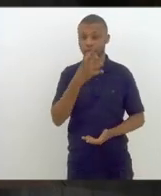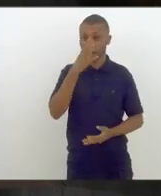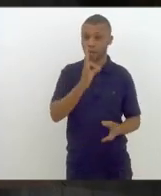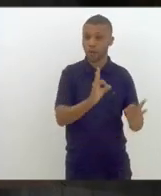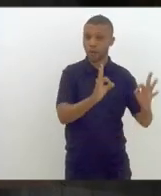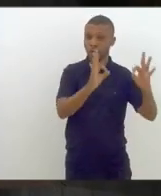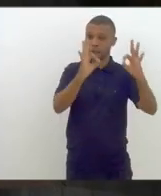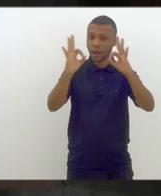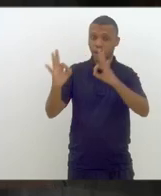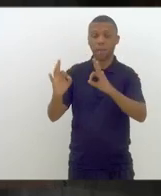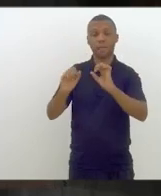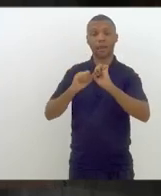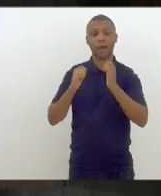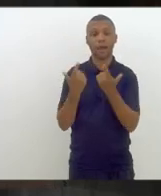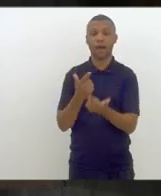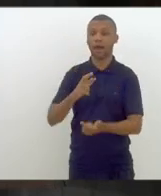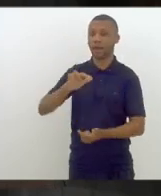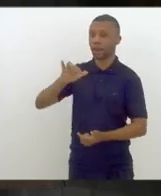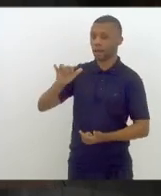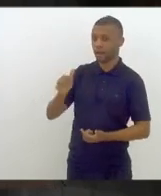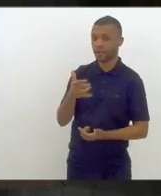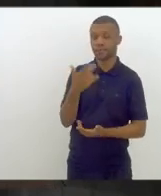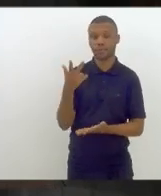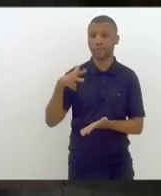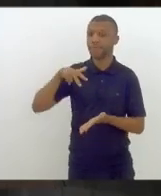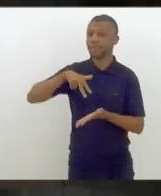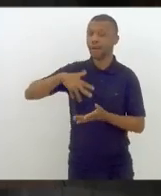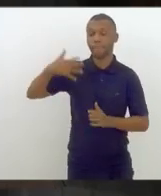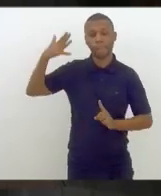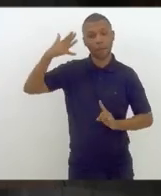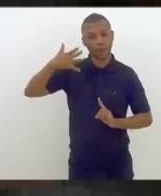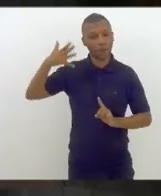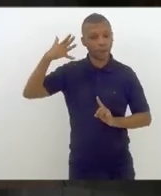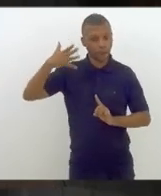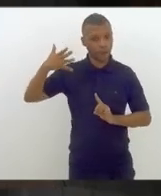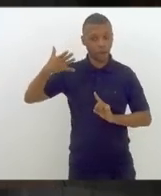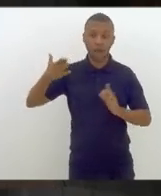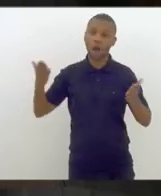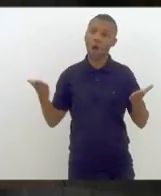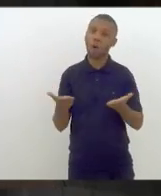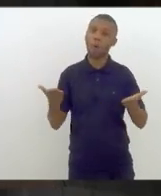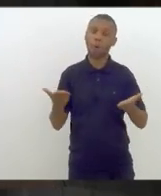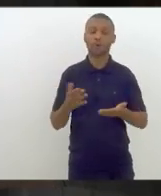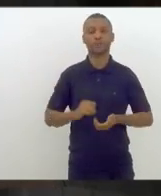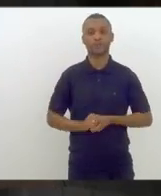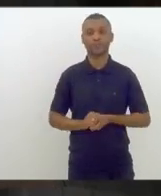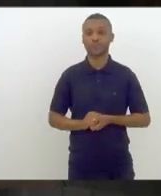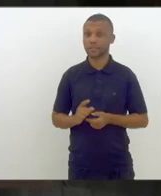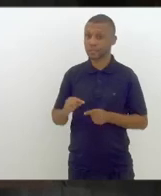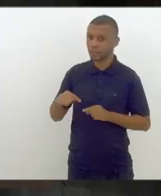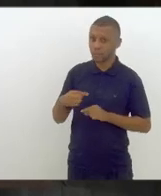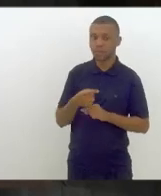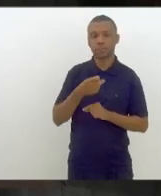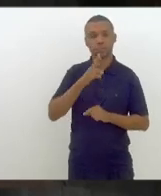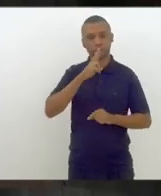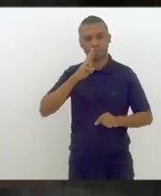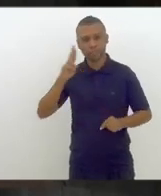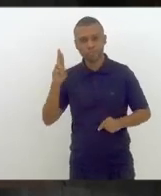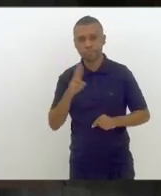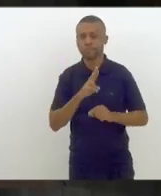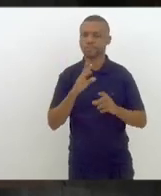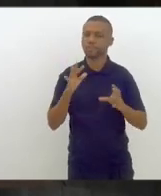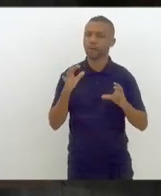Alerge. Eu venho à tribuna hoje, logo após o resultado das eleições